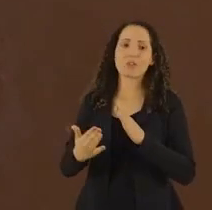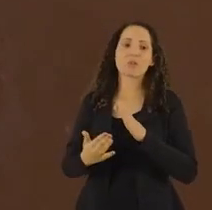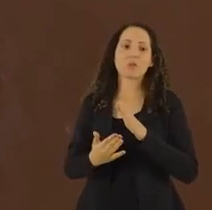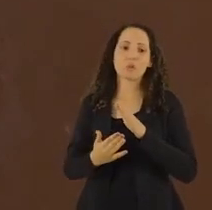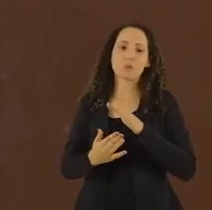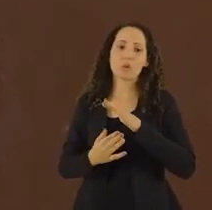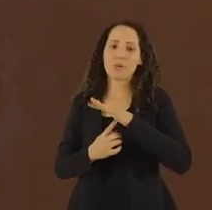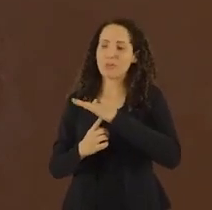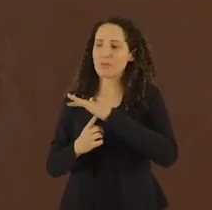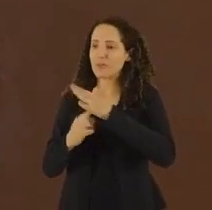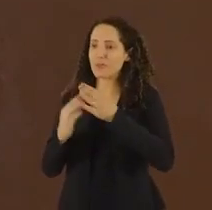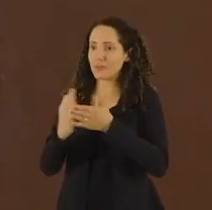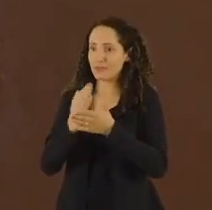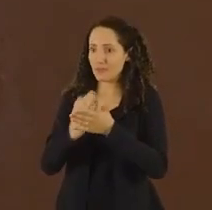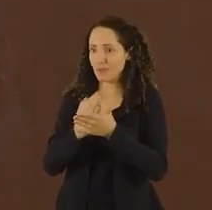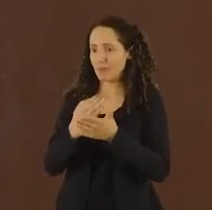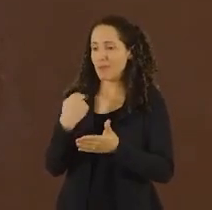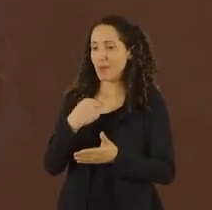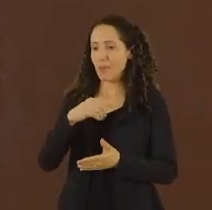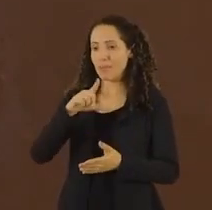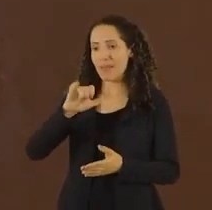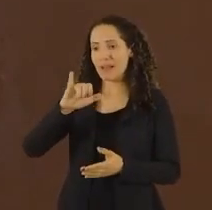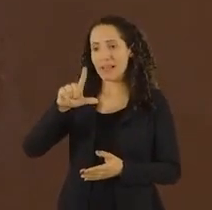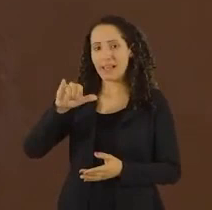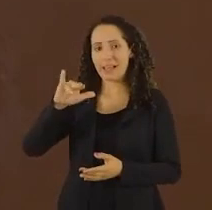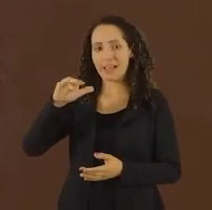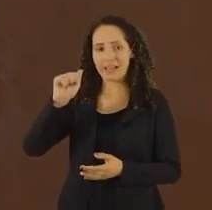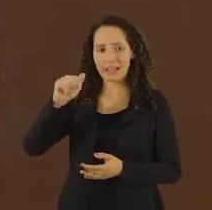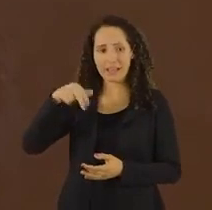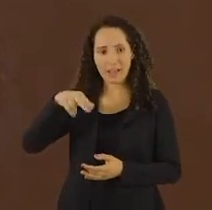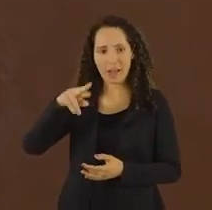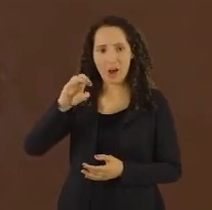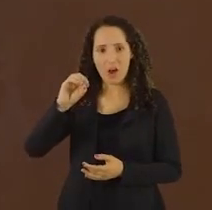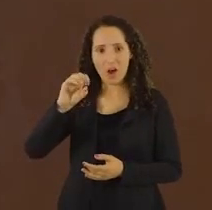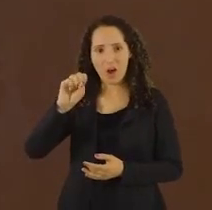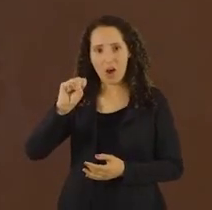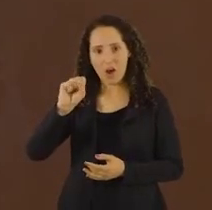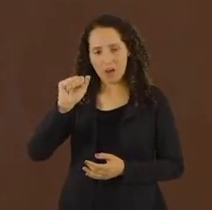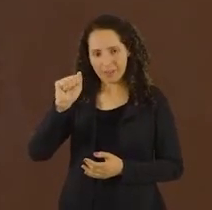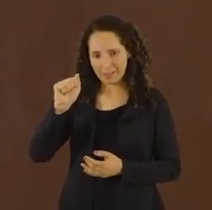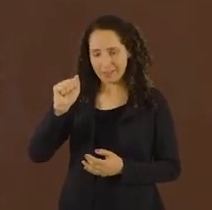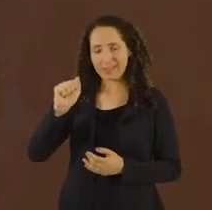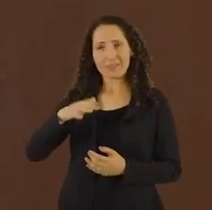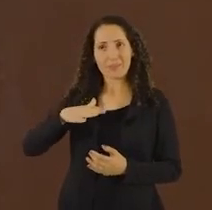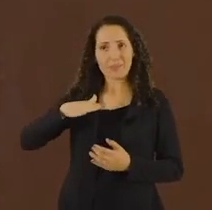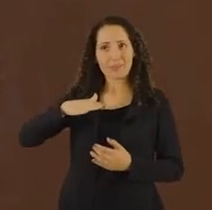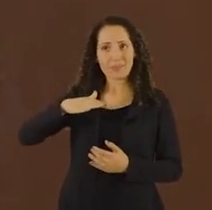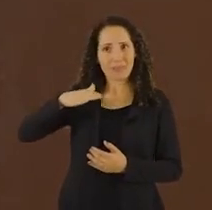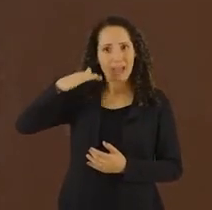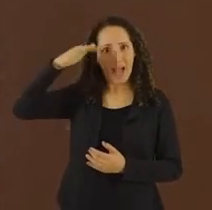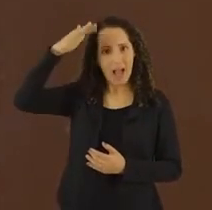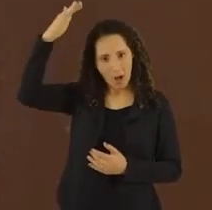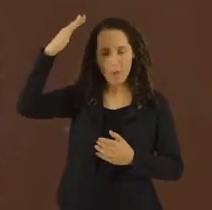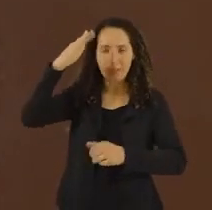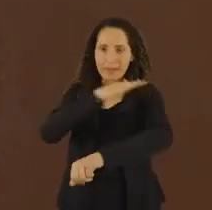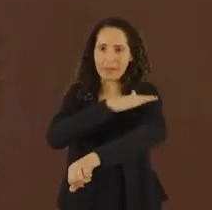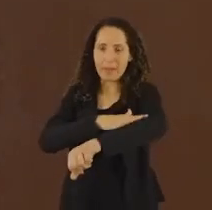do livro e leitura eu sou Lilian Rosa sou uma mulher branca alta de cabelos curtos